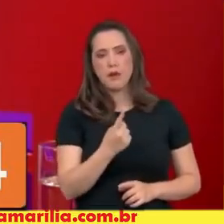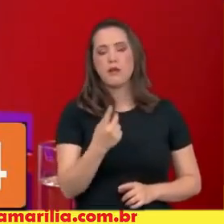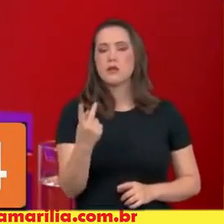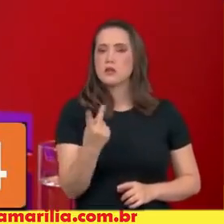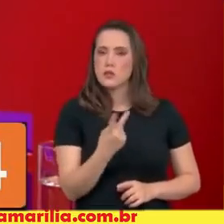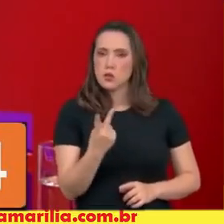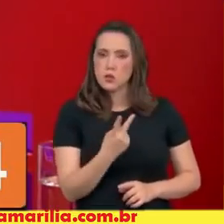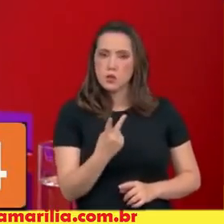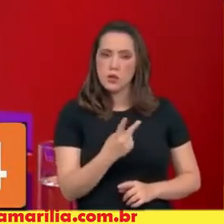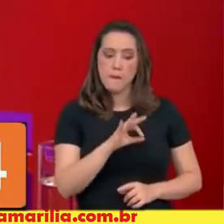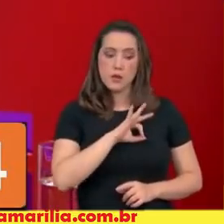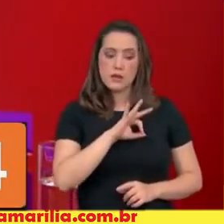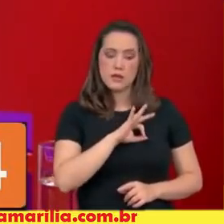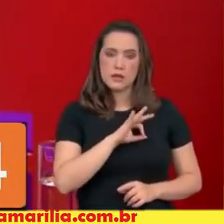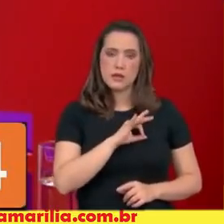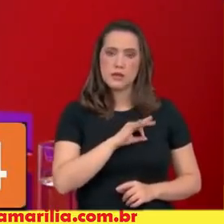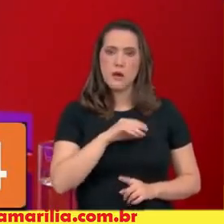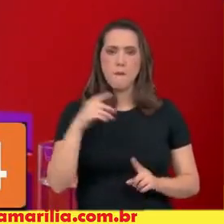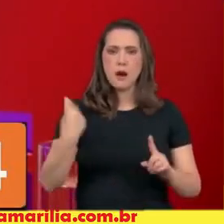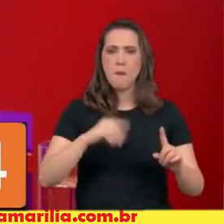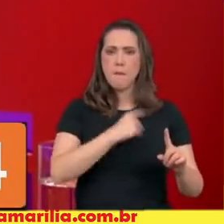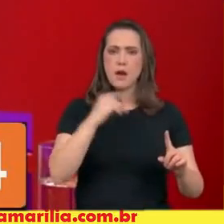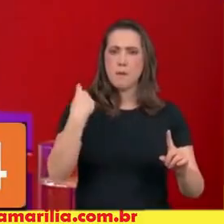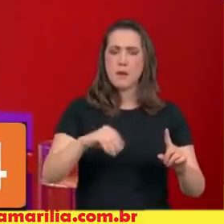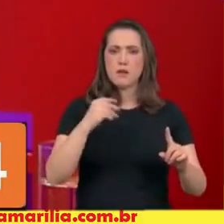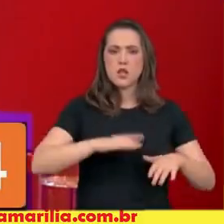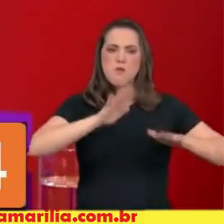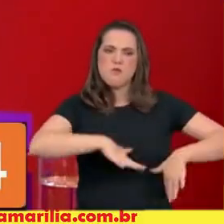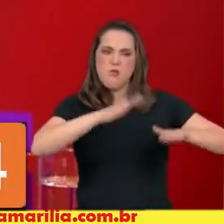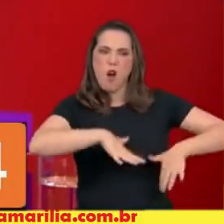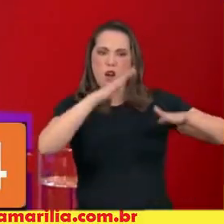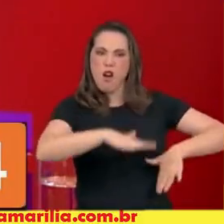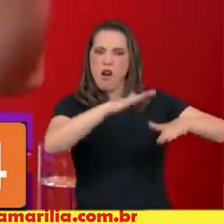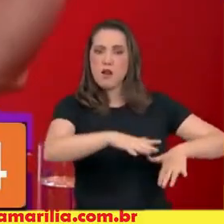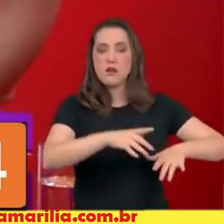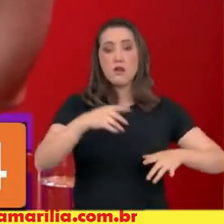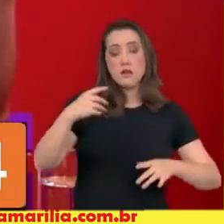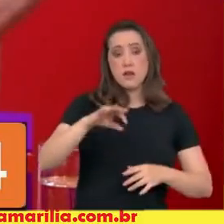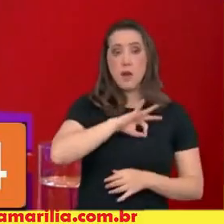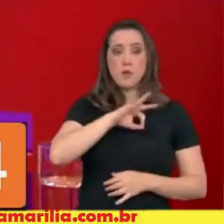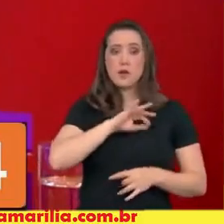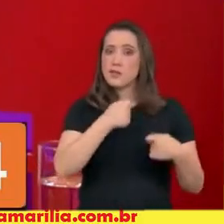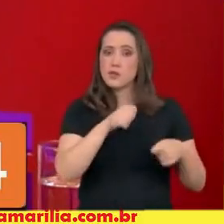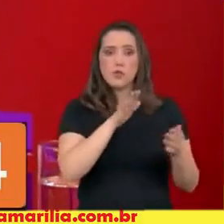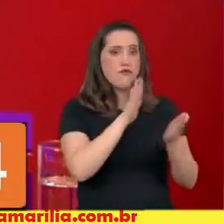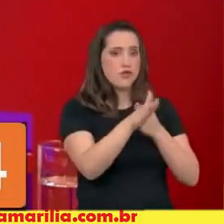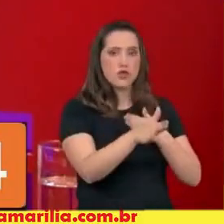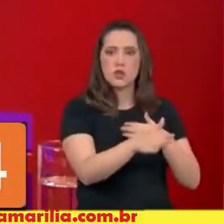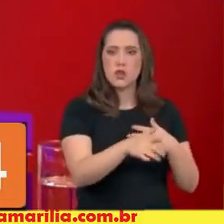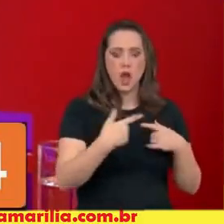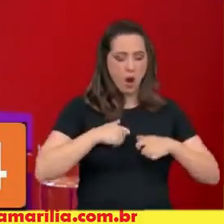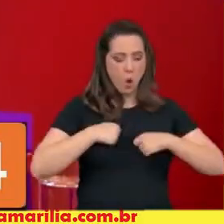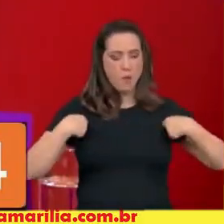a polícia entra em briga com a manifestação e a manifestação ganha. A polícia foge. A polícia tira a